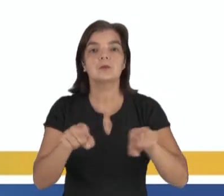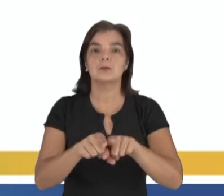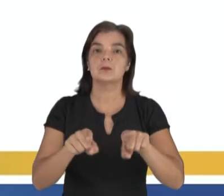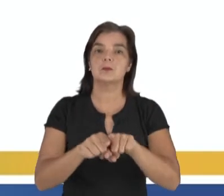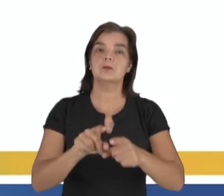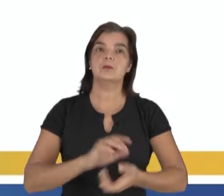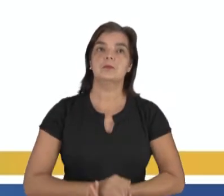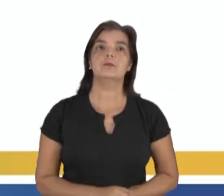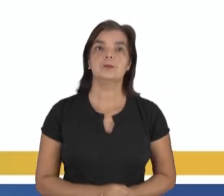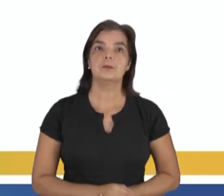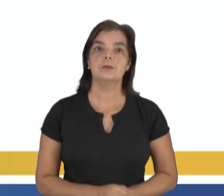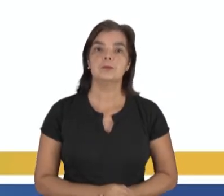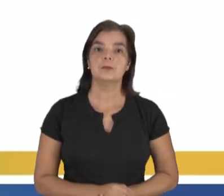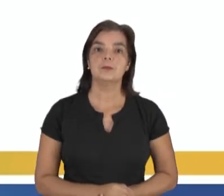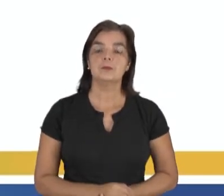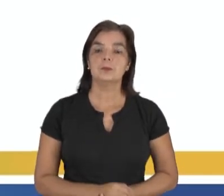também.